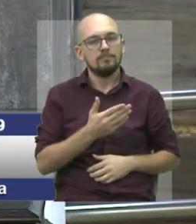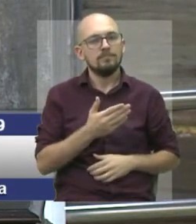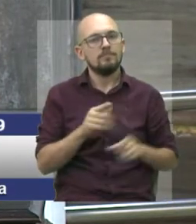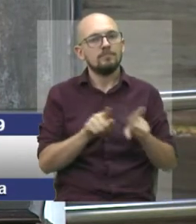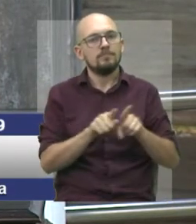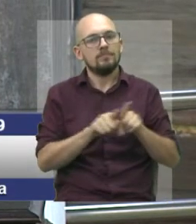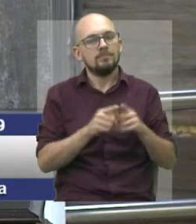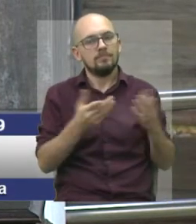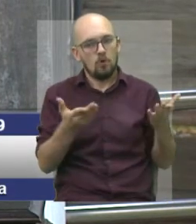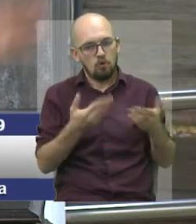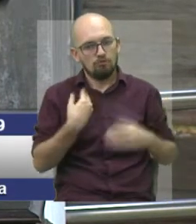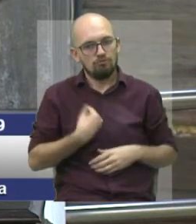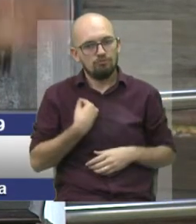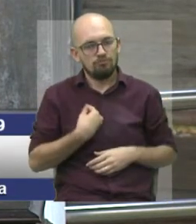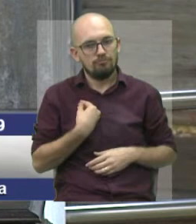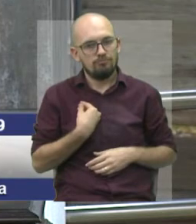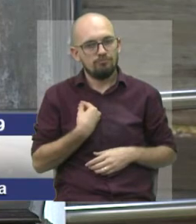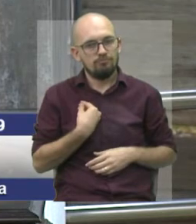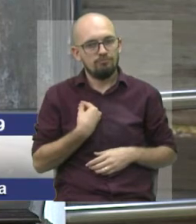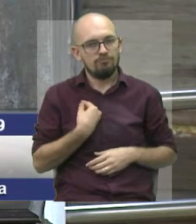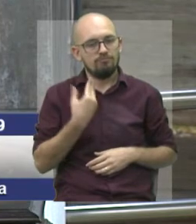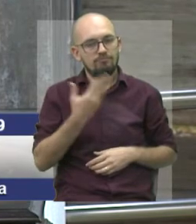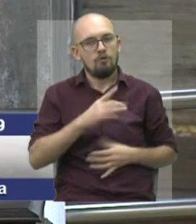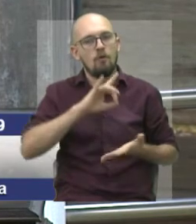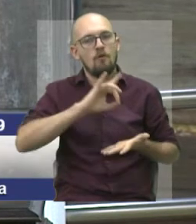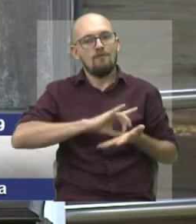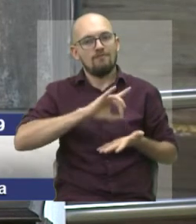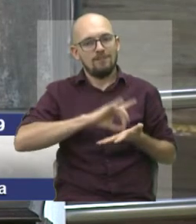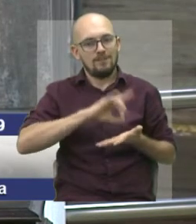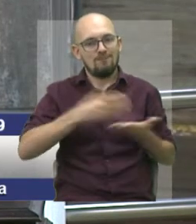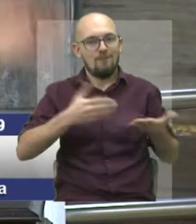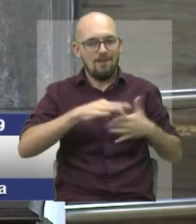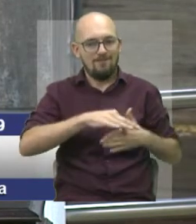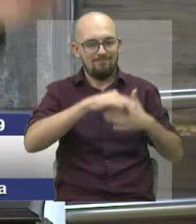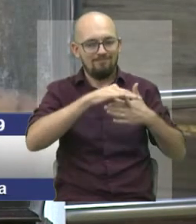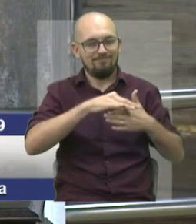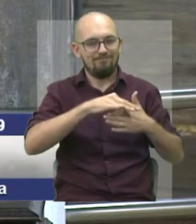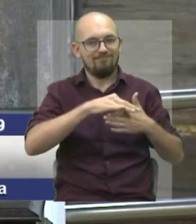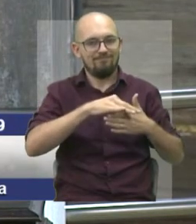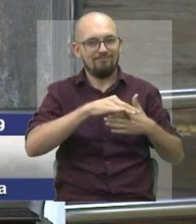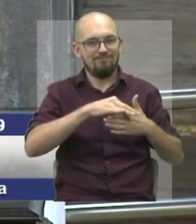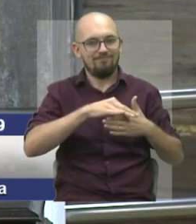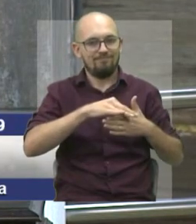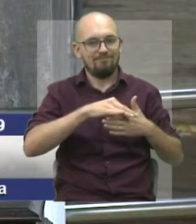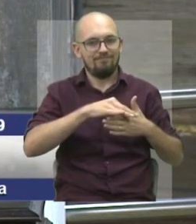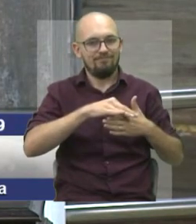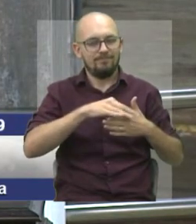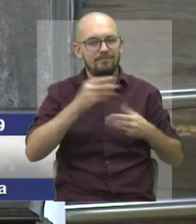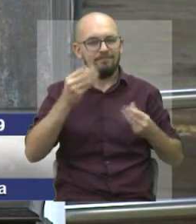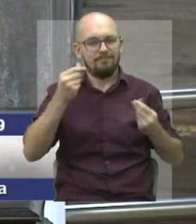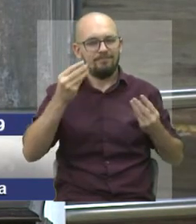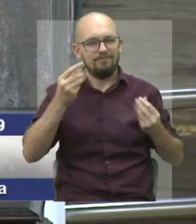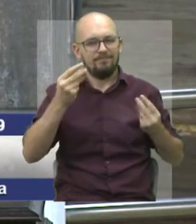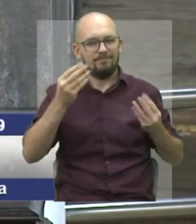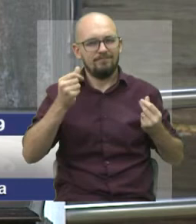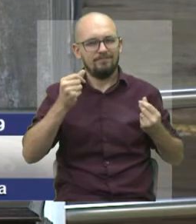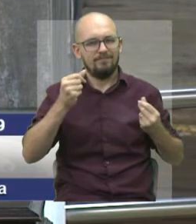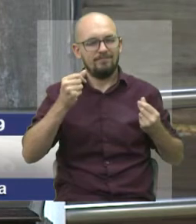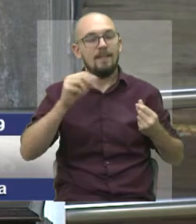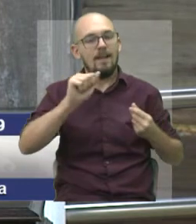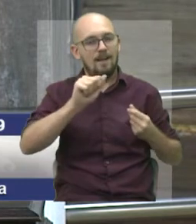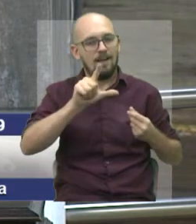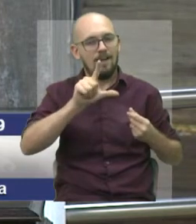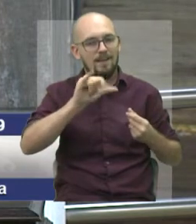da atual oficial de ligação, né, a tenente, a capitã, não...